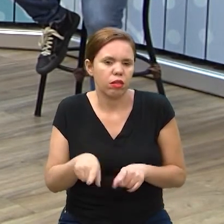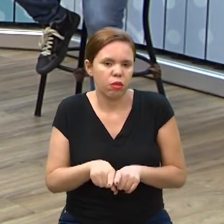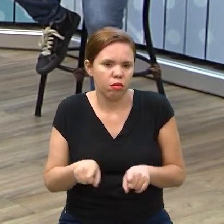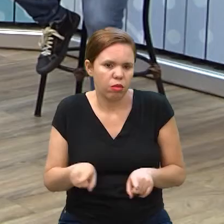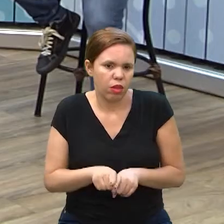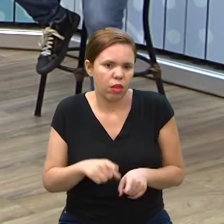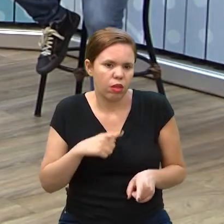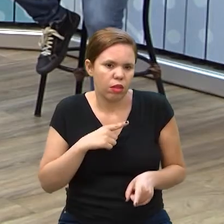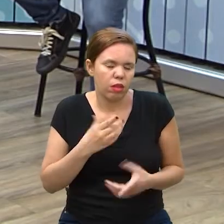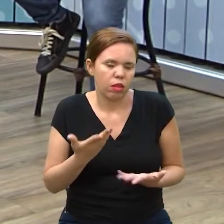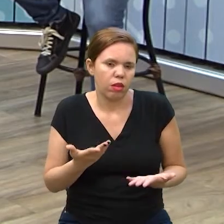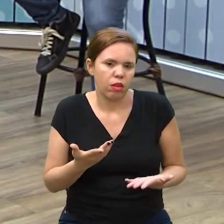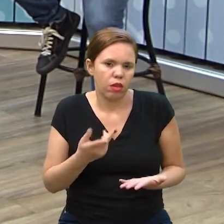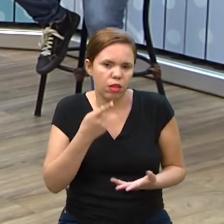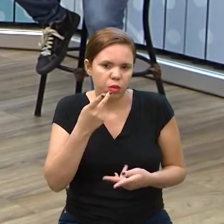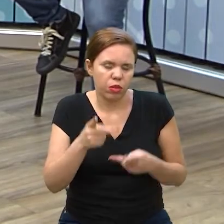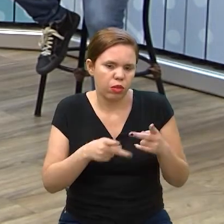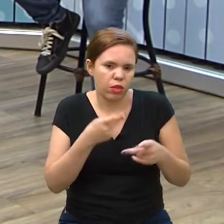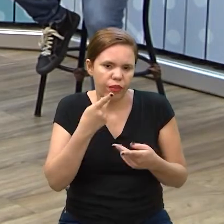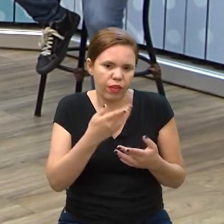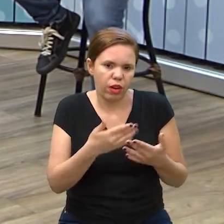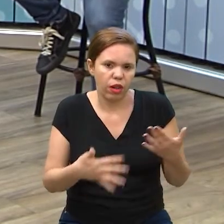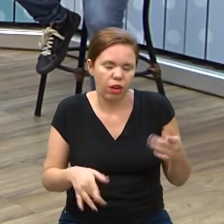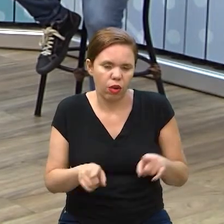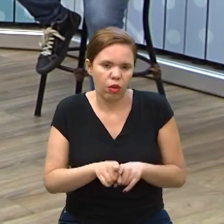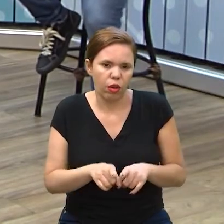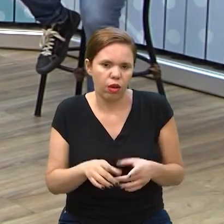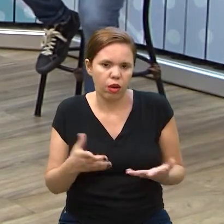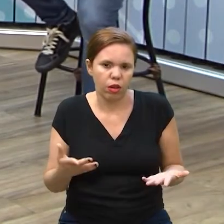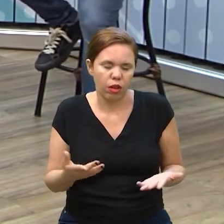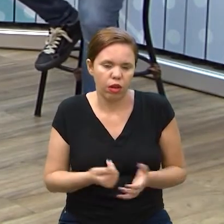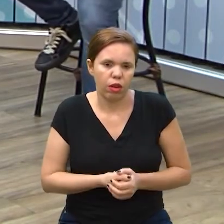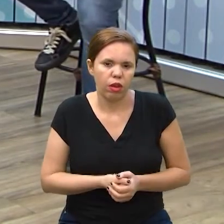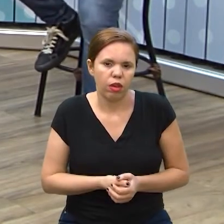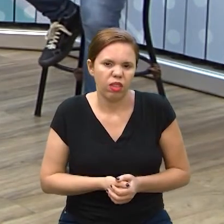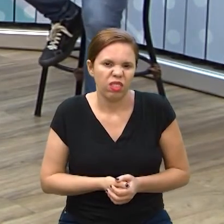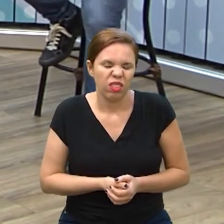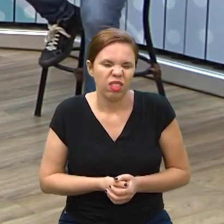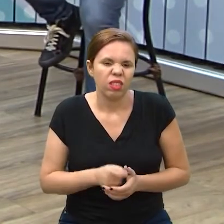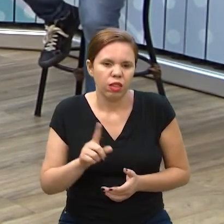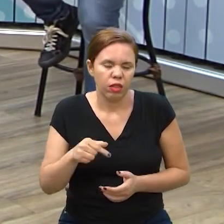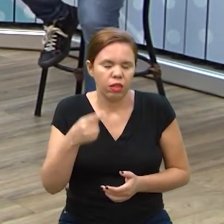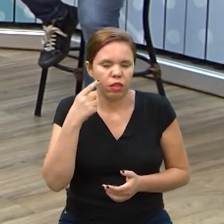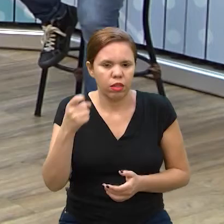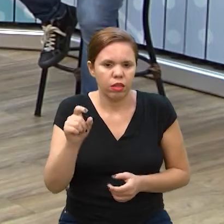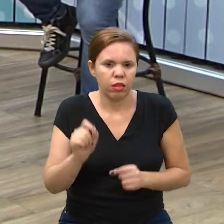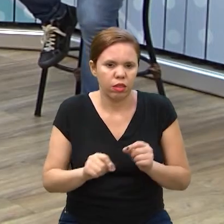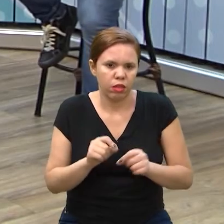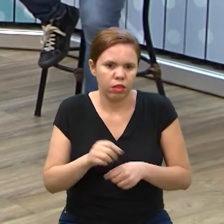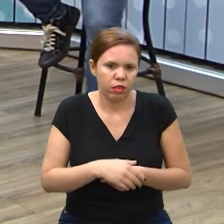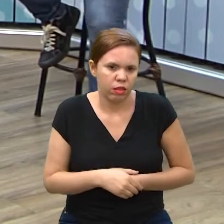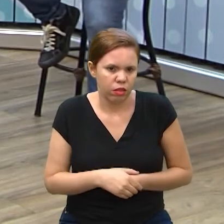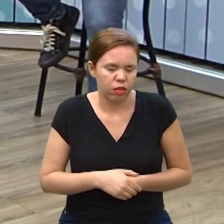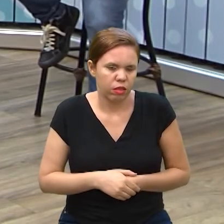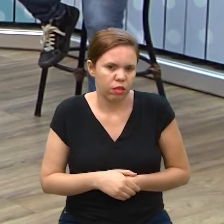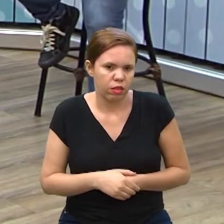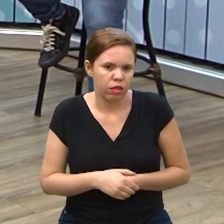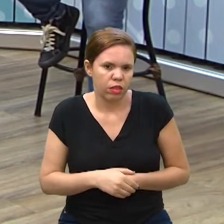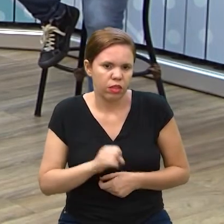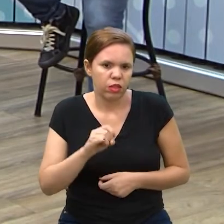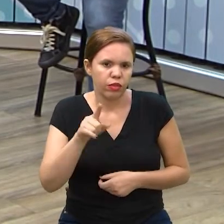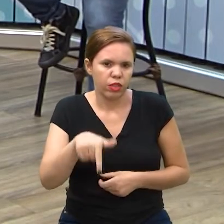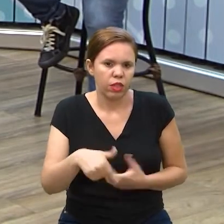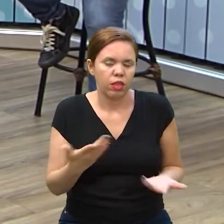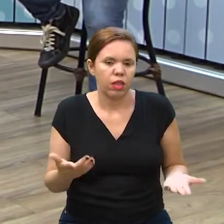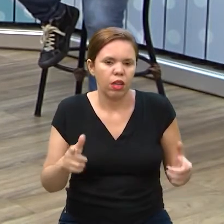né? Recortar ainda mais o que estão falando. Nossa, a gente começou com um nicho, agora a gente tem um nicho do nicho. E isso é muito interessante, porque se você está